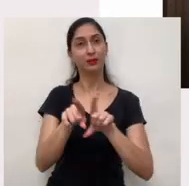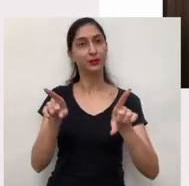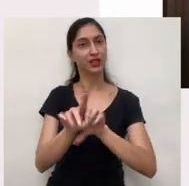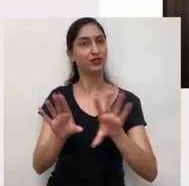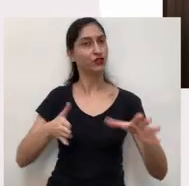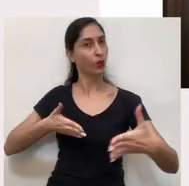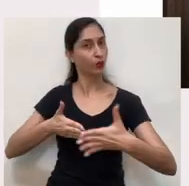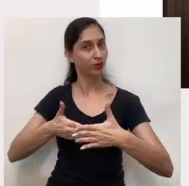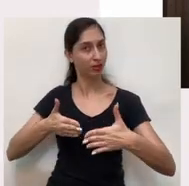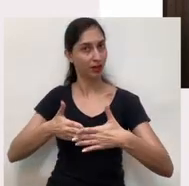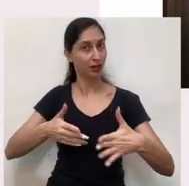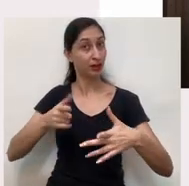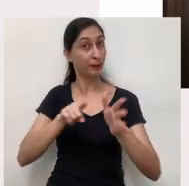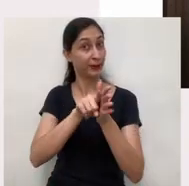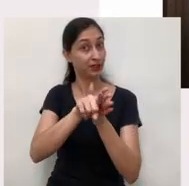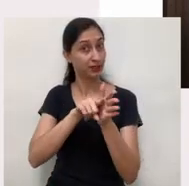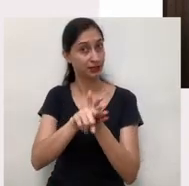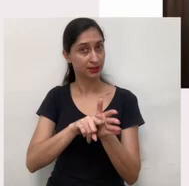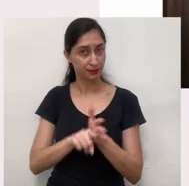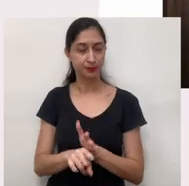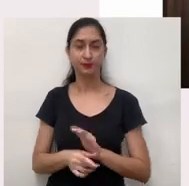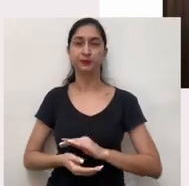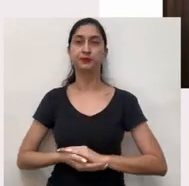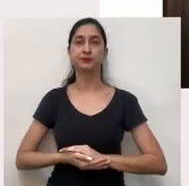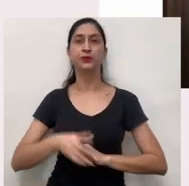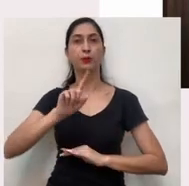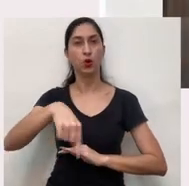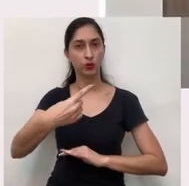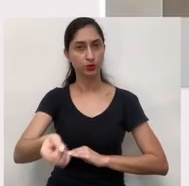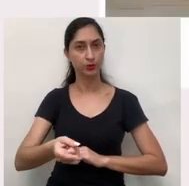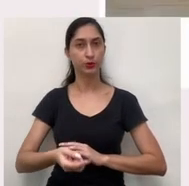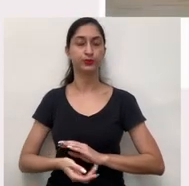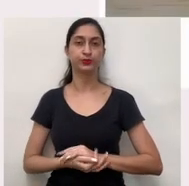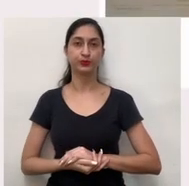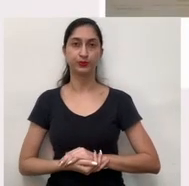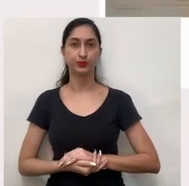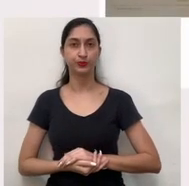né? Pode passar.